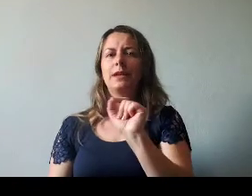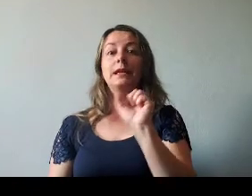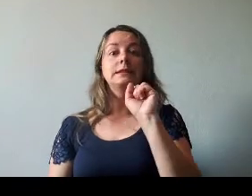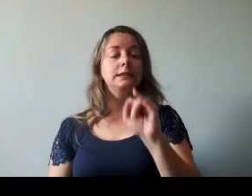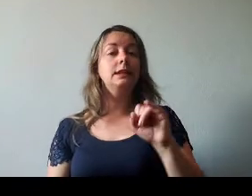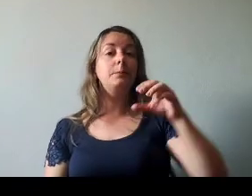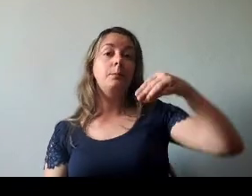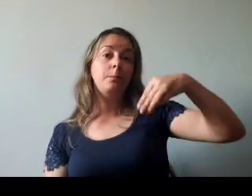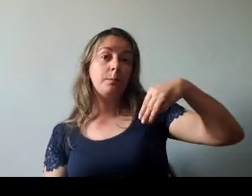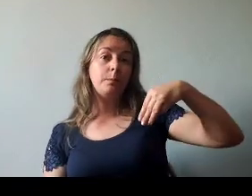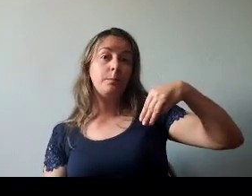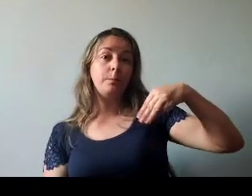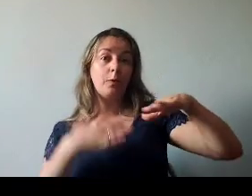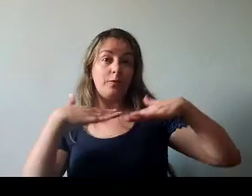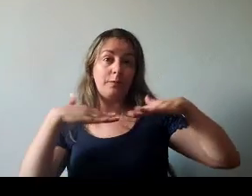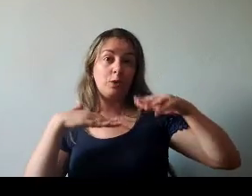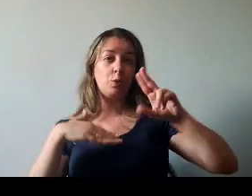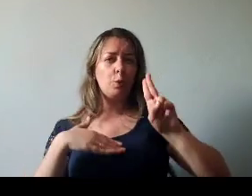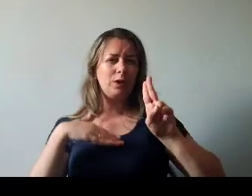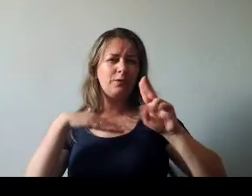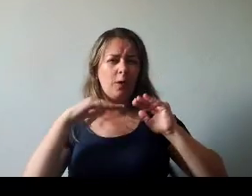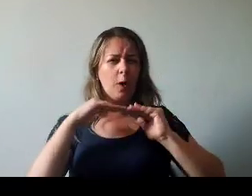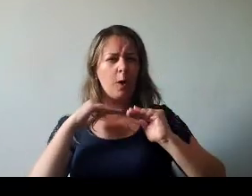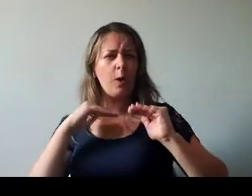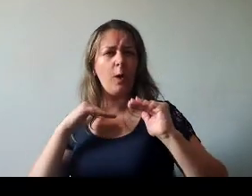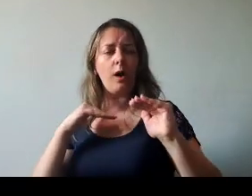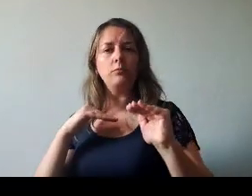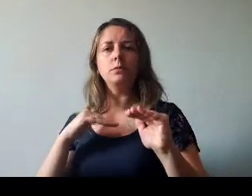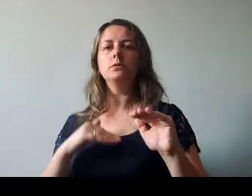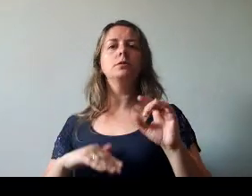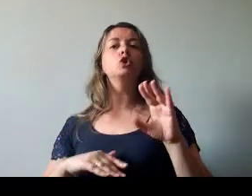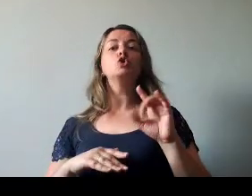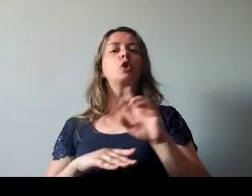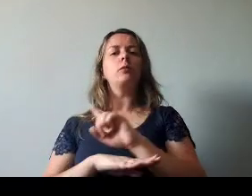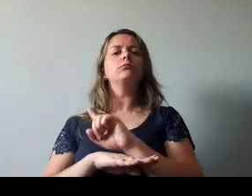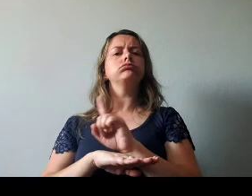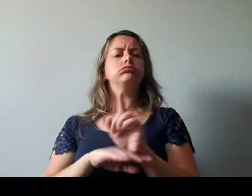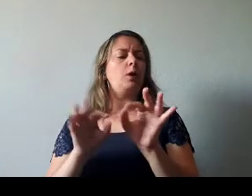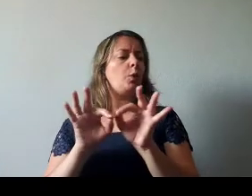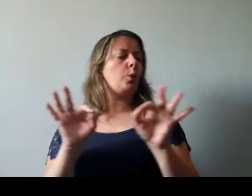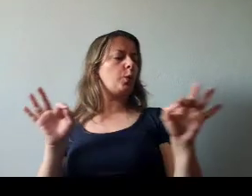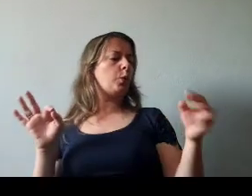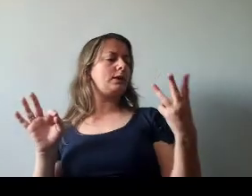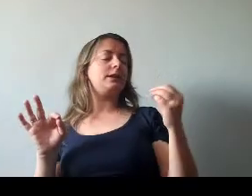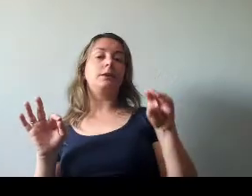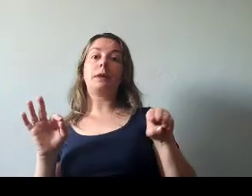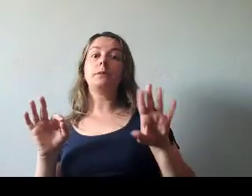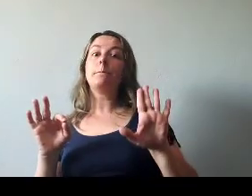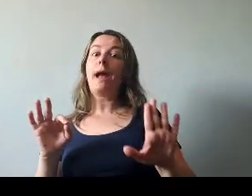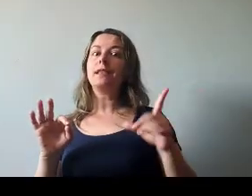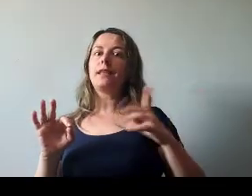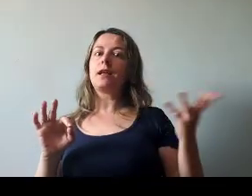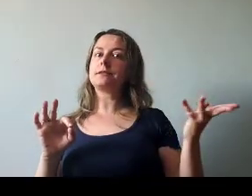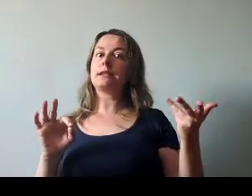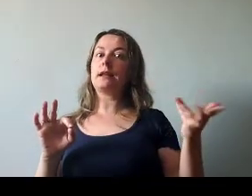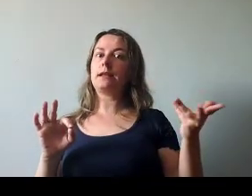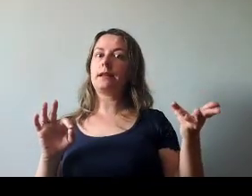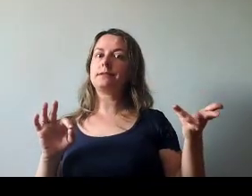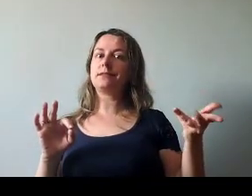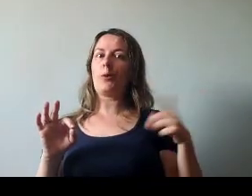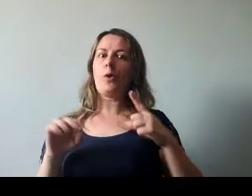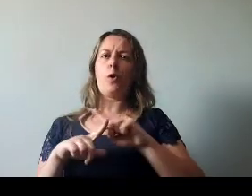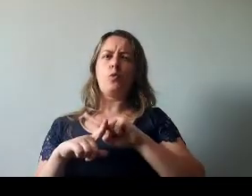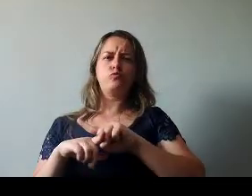andar 30 metros. Mas por causa da aceleração, ele anda mais 15. Então, é 45 metros